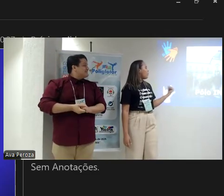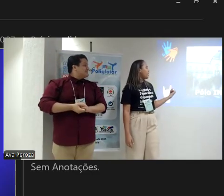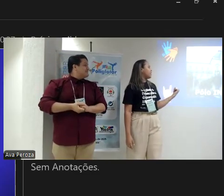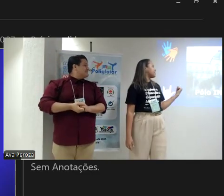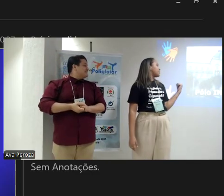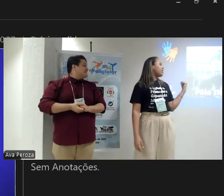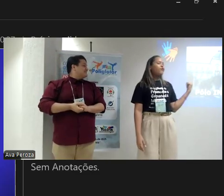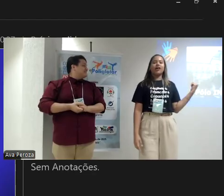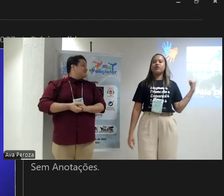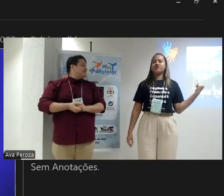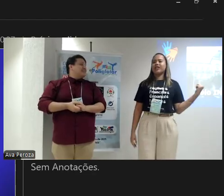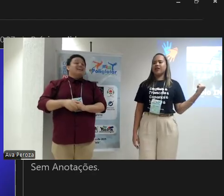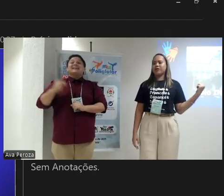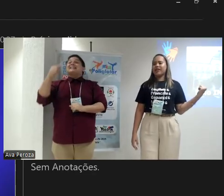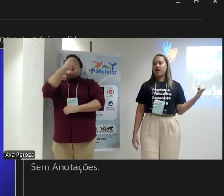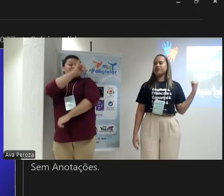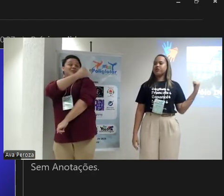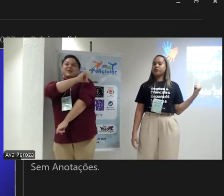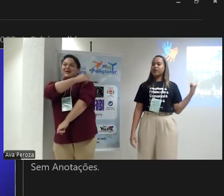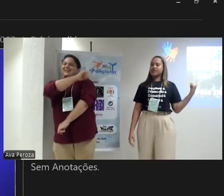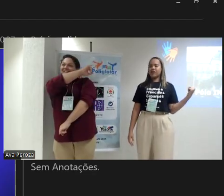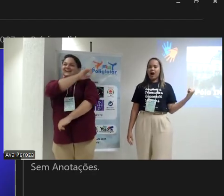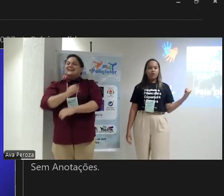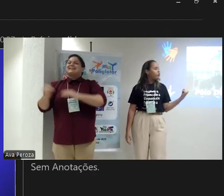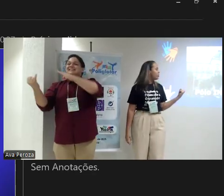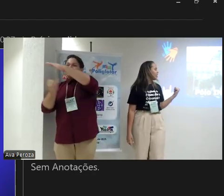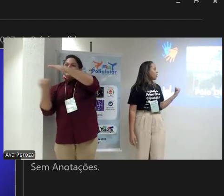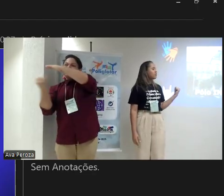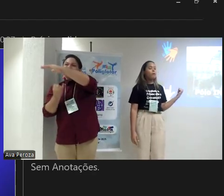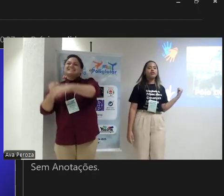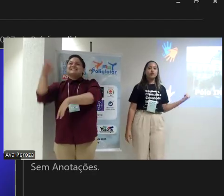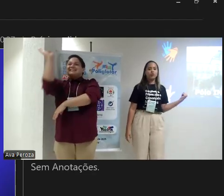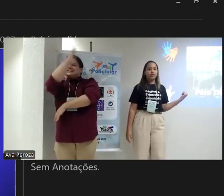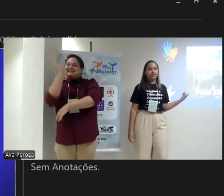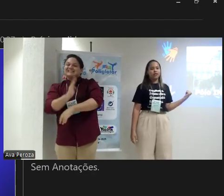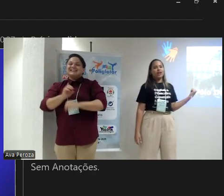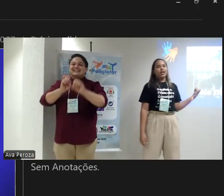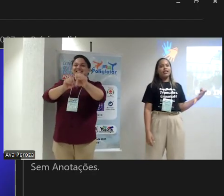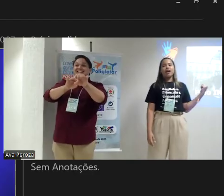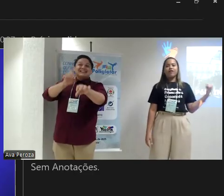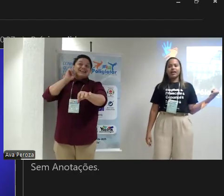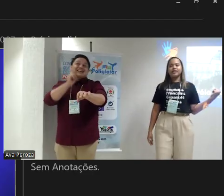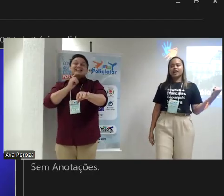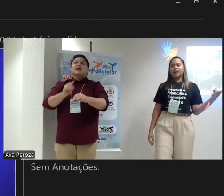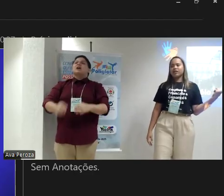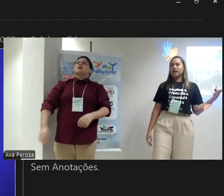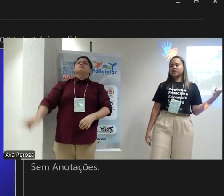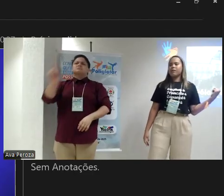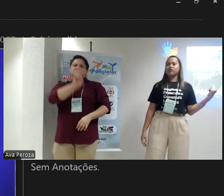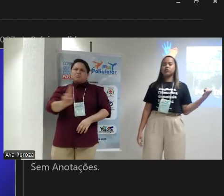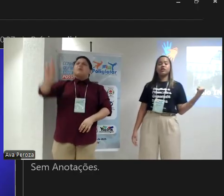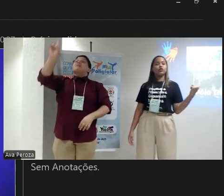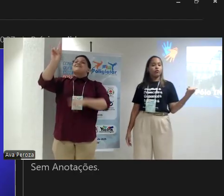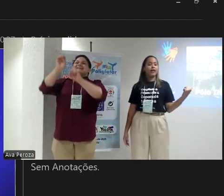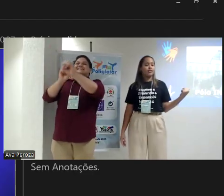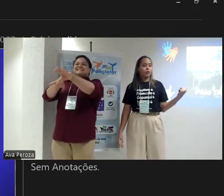O INES, que fica no Rio de Janeiro, que é o Instituto Nacional da Educação para Surdos, e é referência em educação para